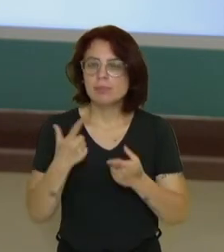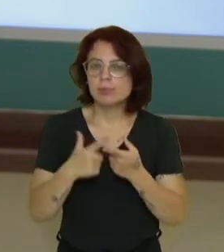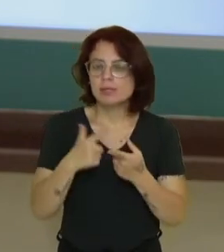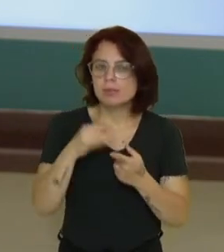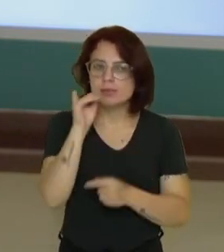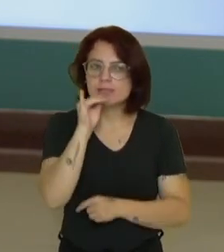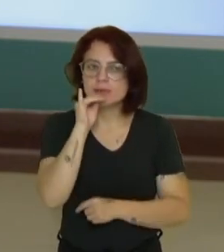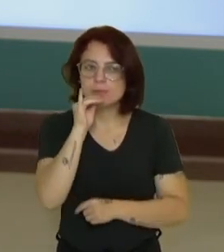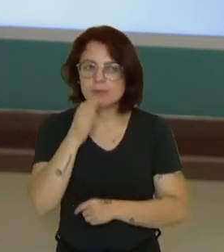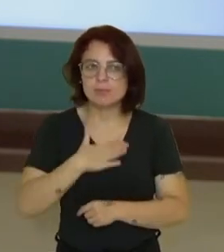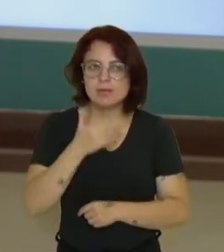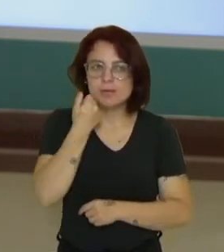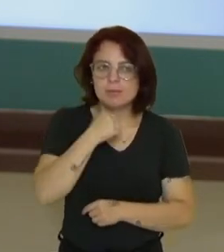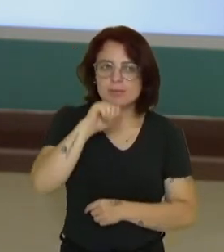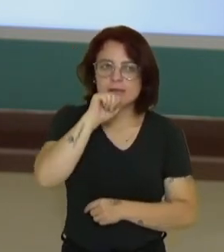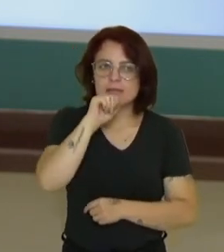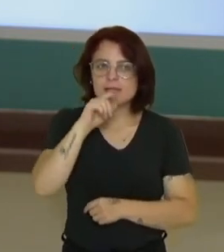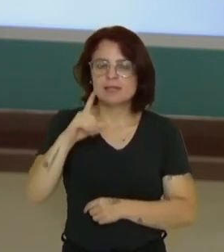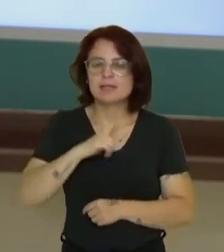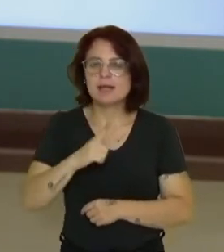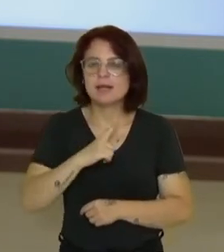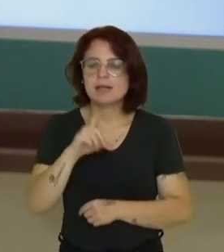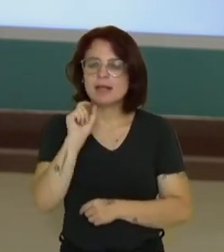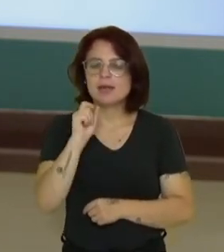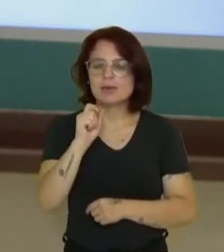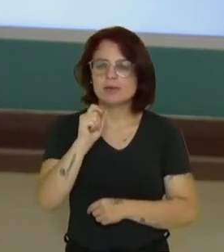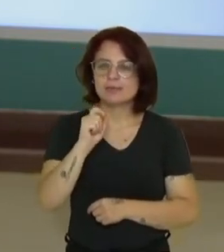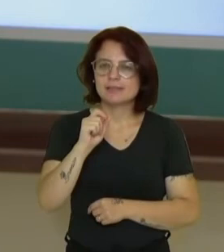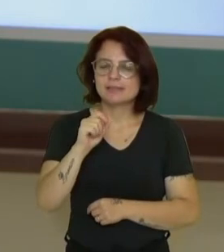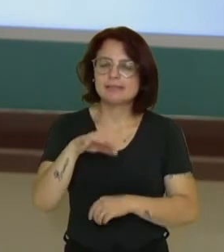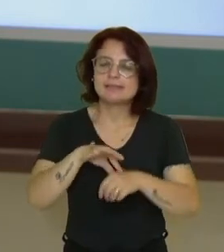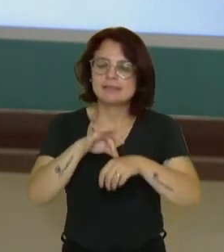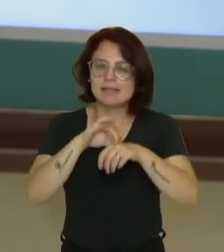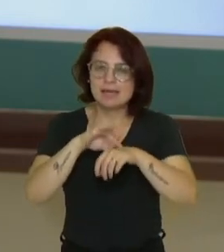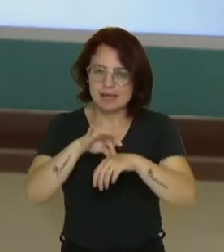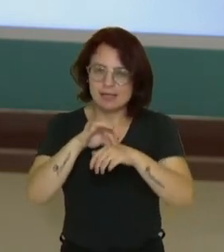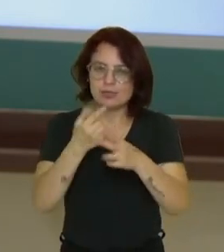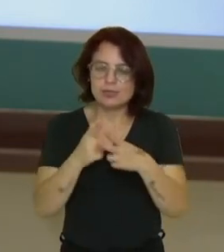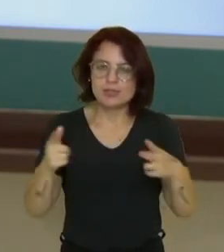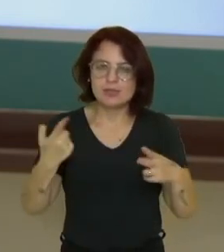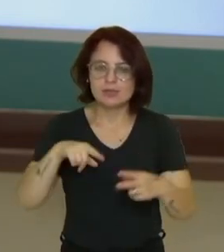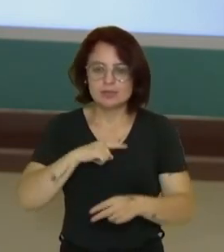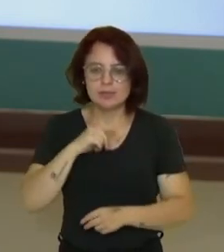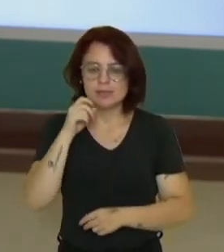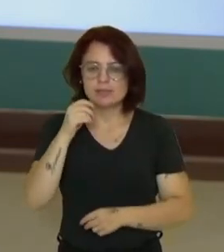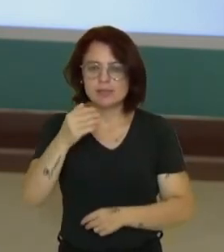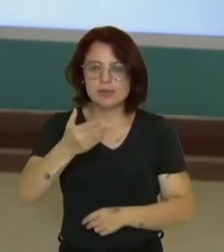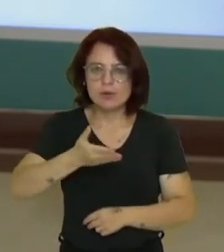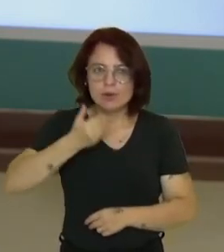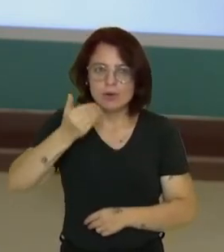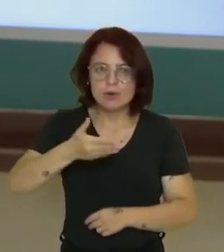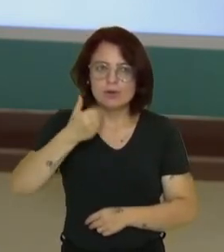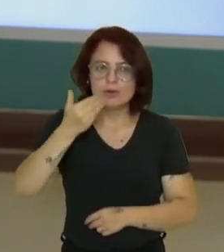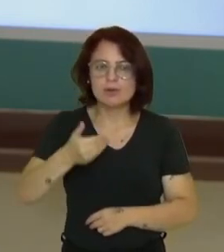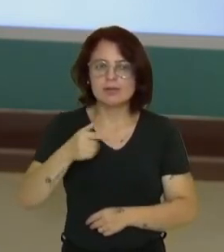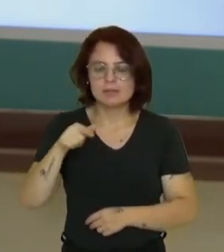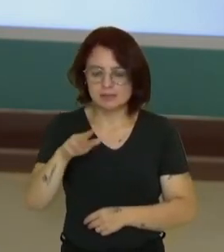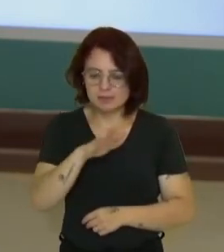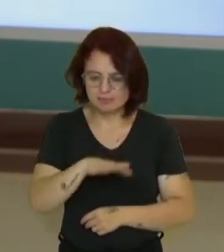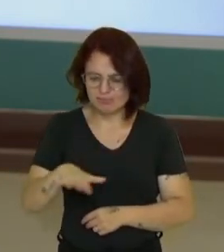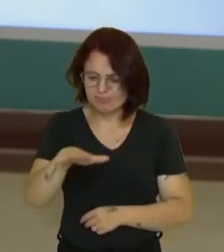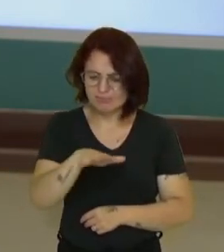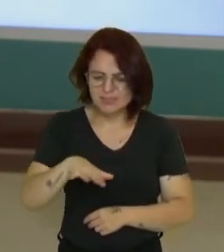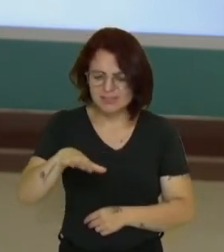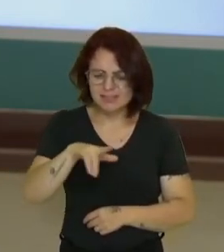aqui ou o meu pai faz aquela costela maravilhosa, professor, a gente come e o prato fica ali com